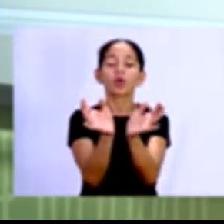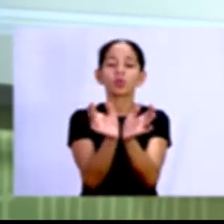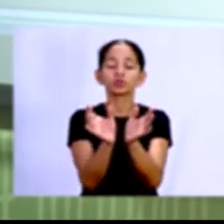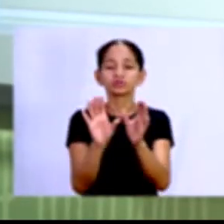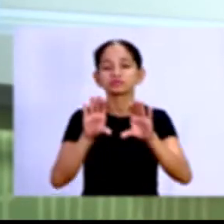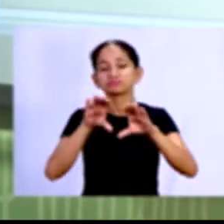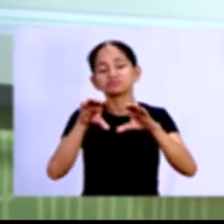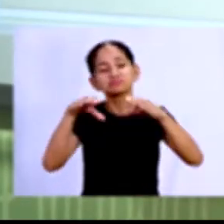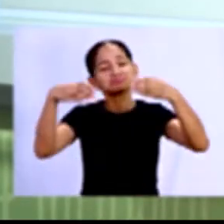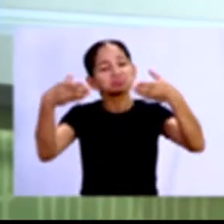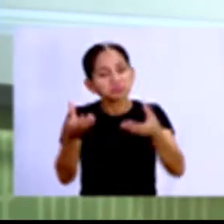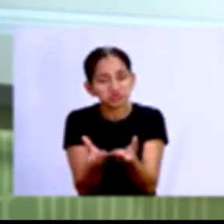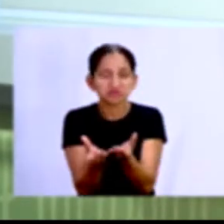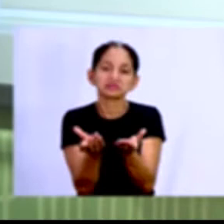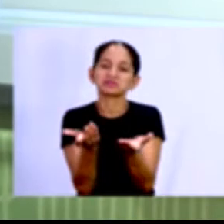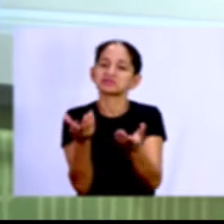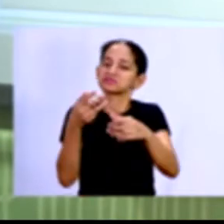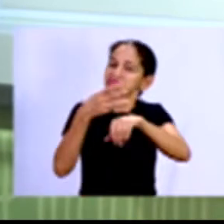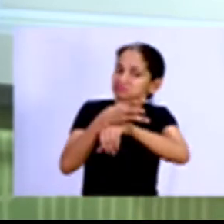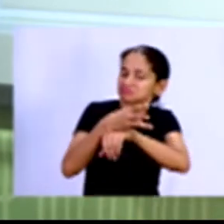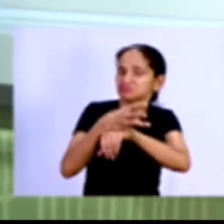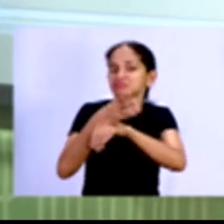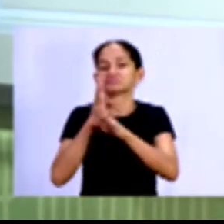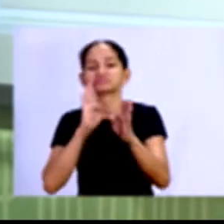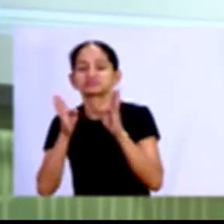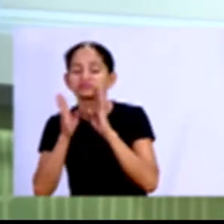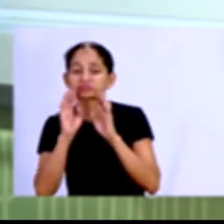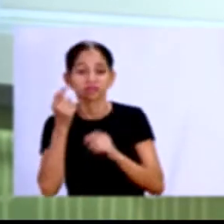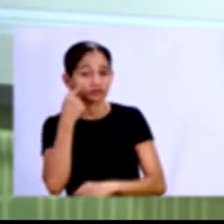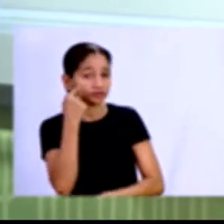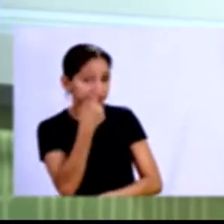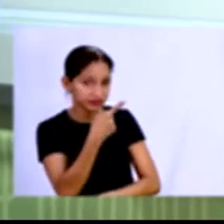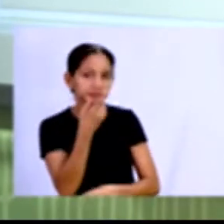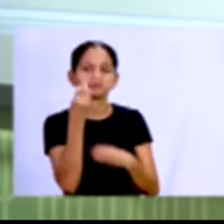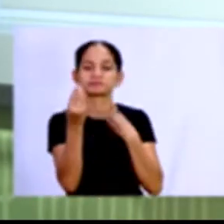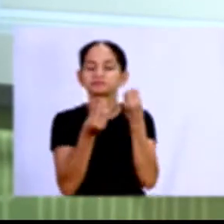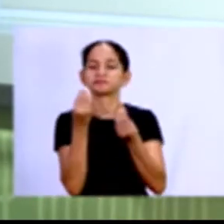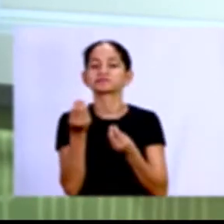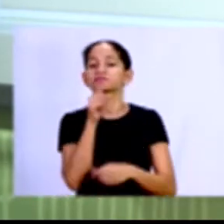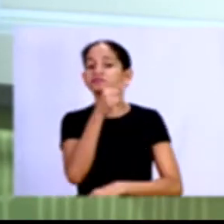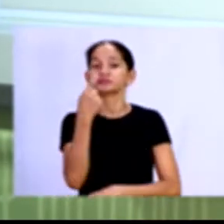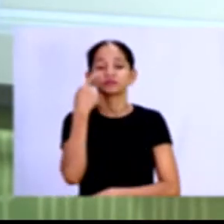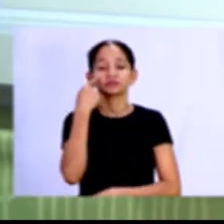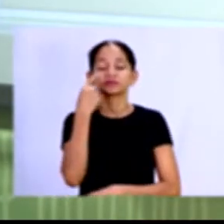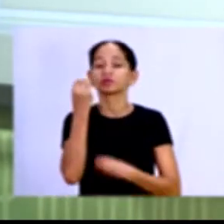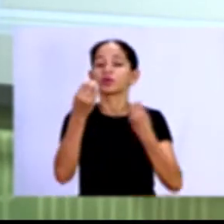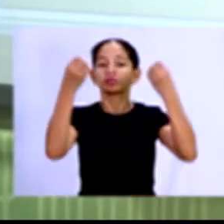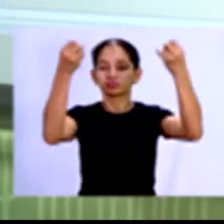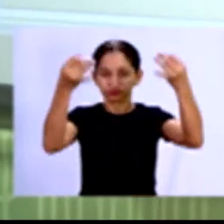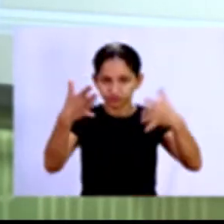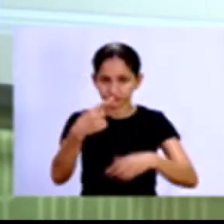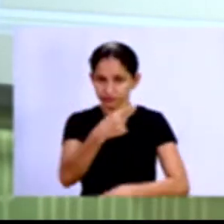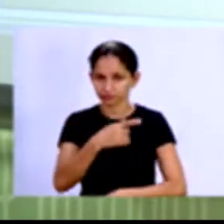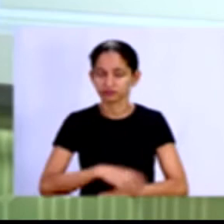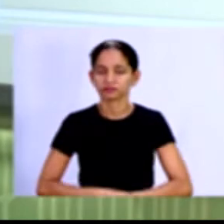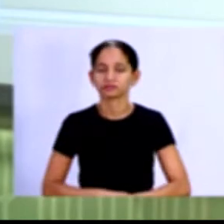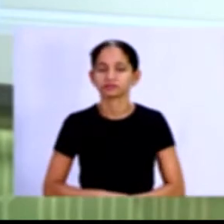de aprendizagem ou participar delas. Vamos ver então o que são essas comunidades virtuais de